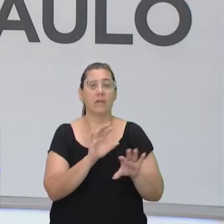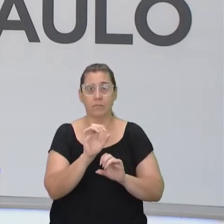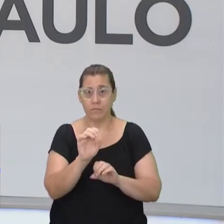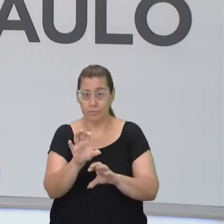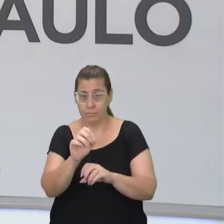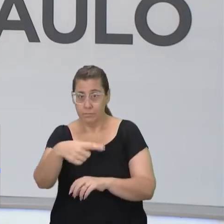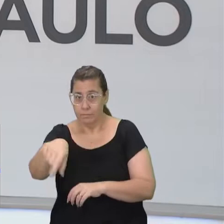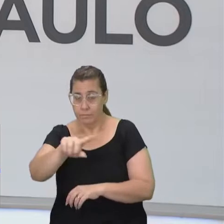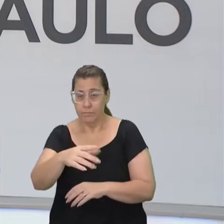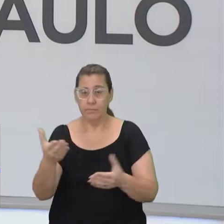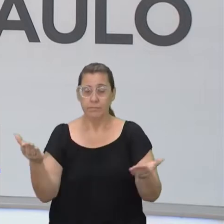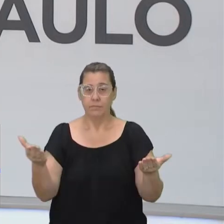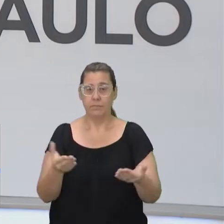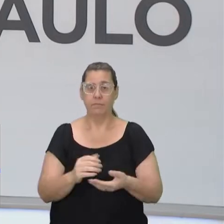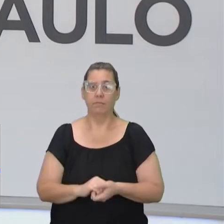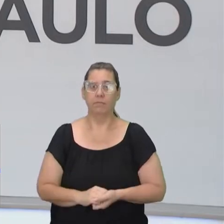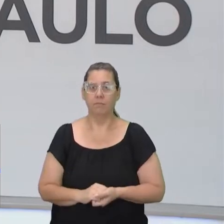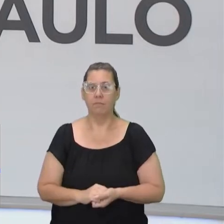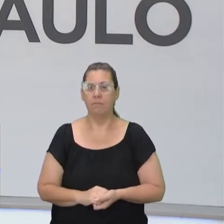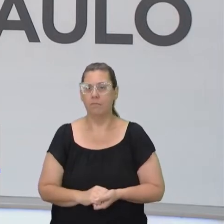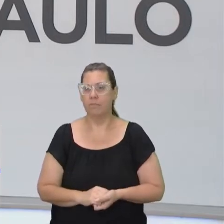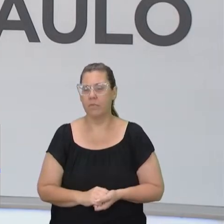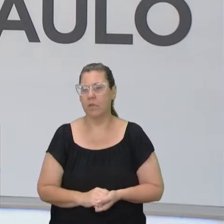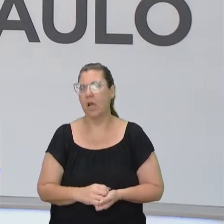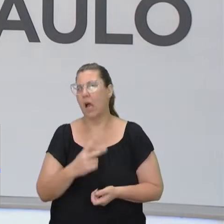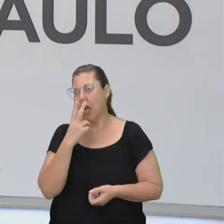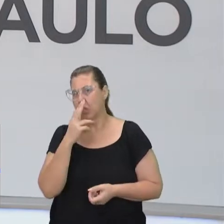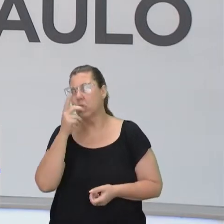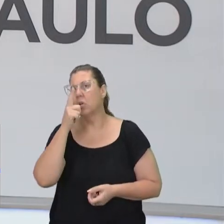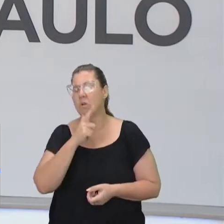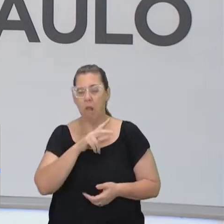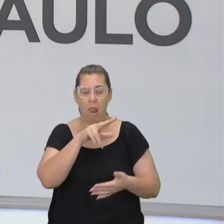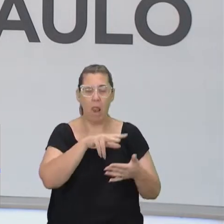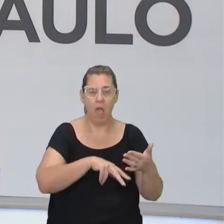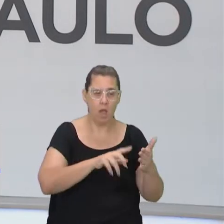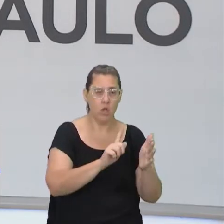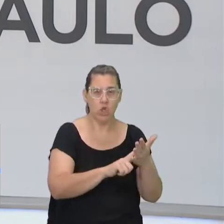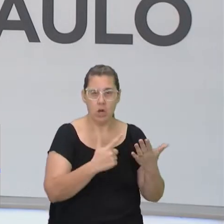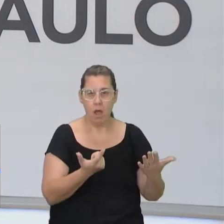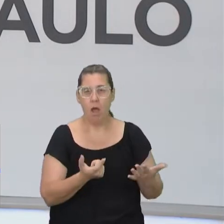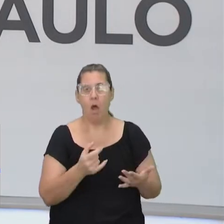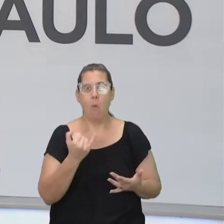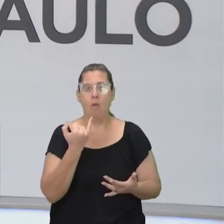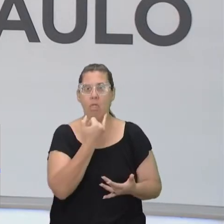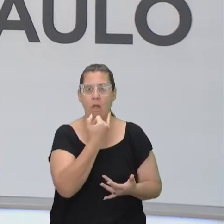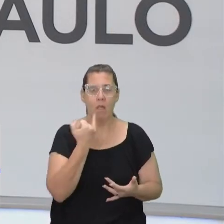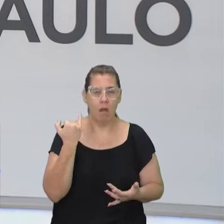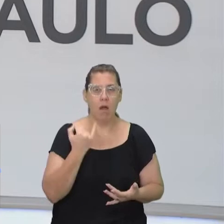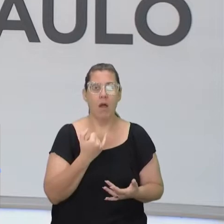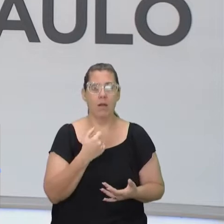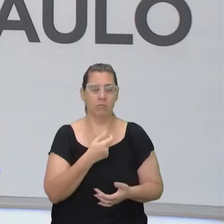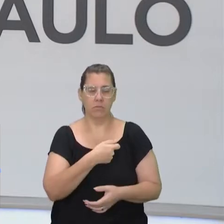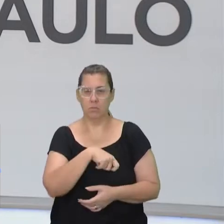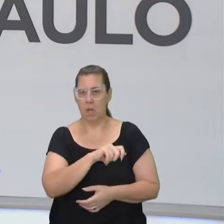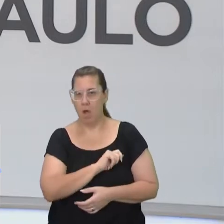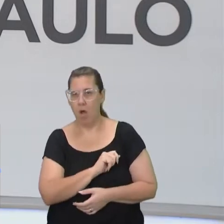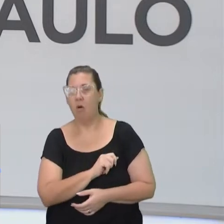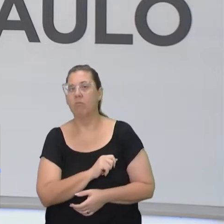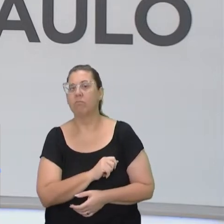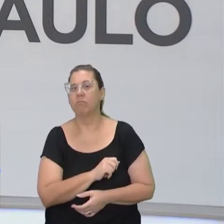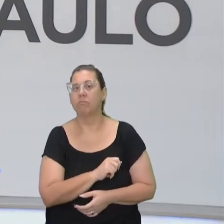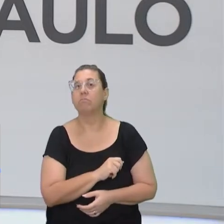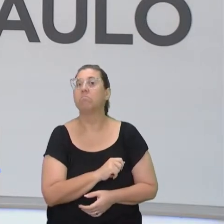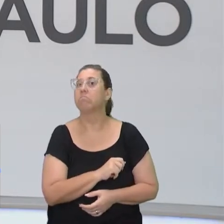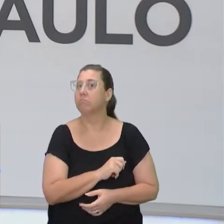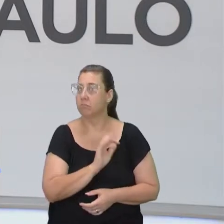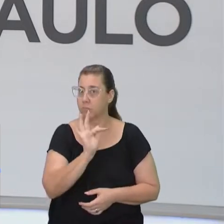aqui, nesta aula, eu acho que você consegue ler até um jornal em italiano, em espanhol, dá para caminhar em